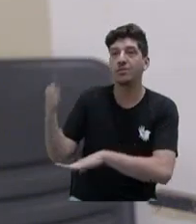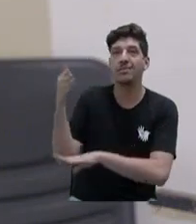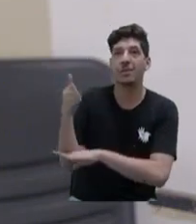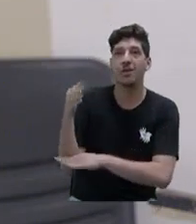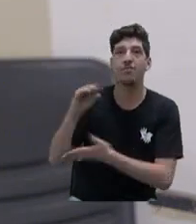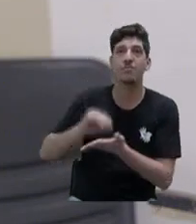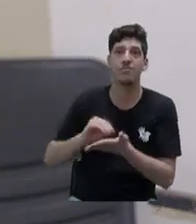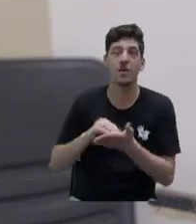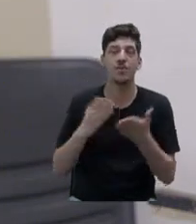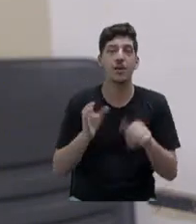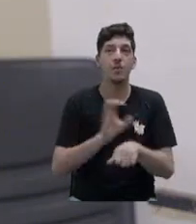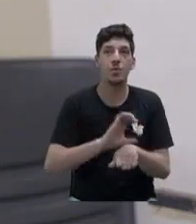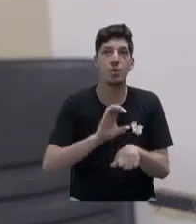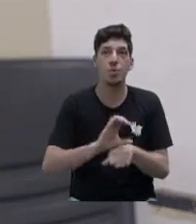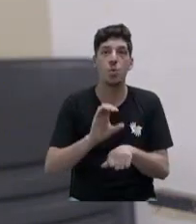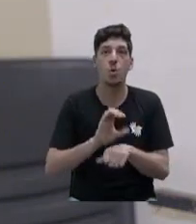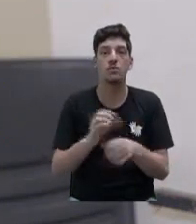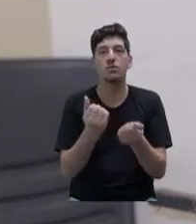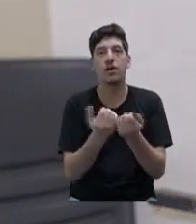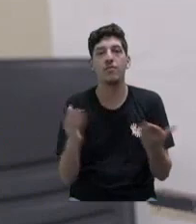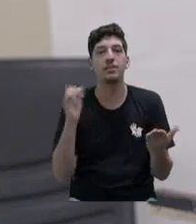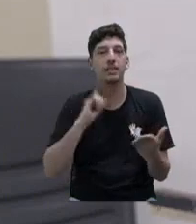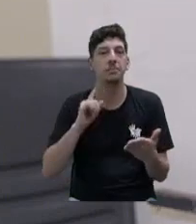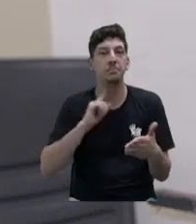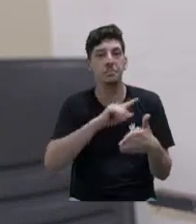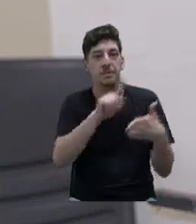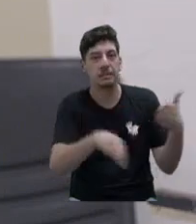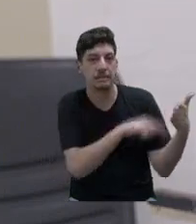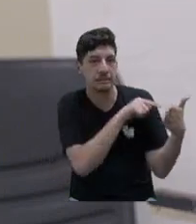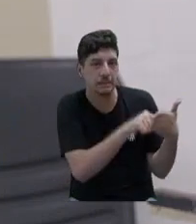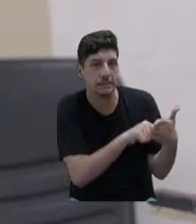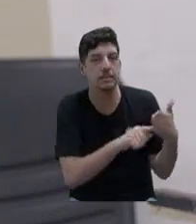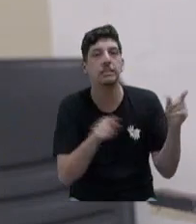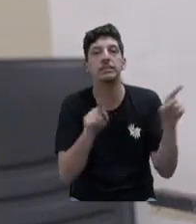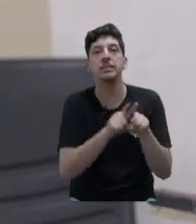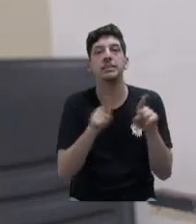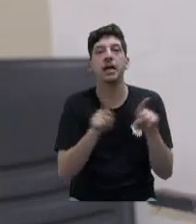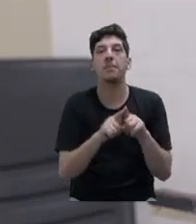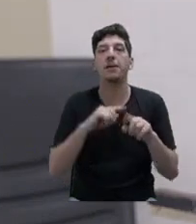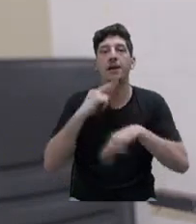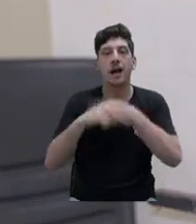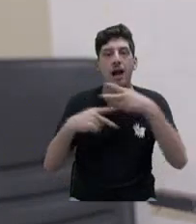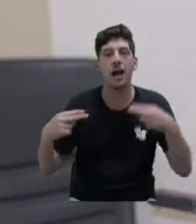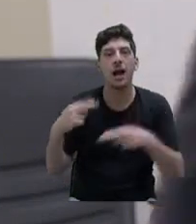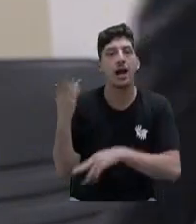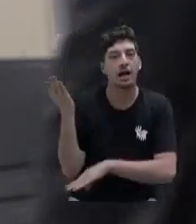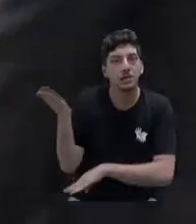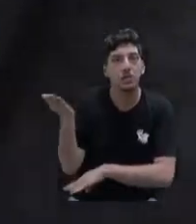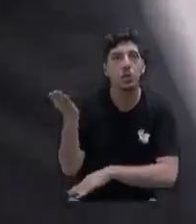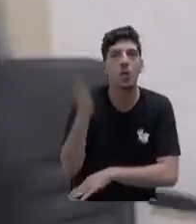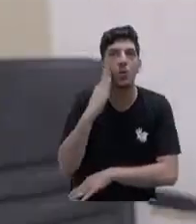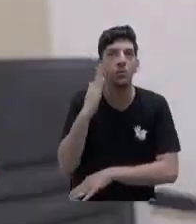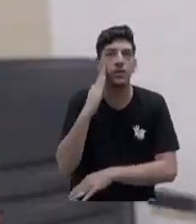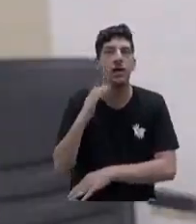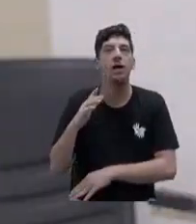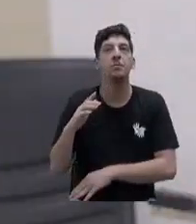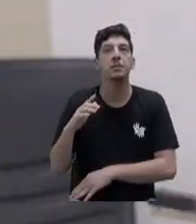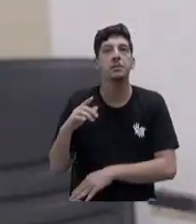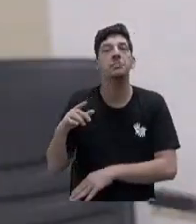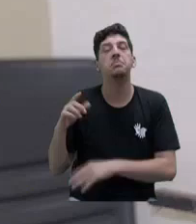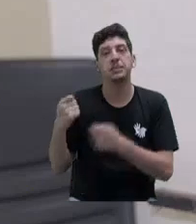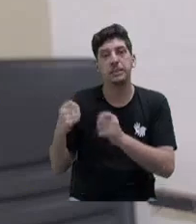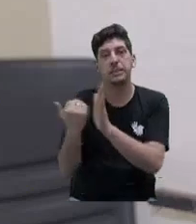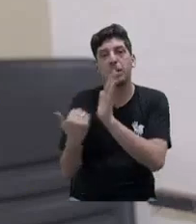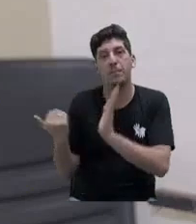Então, esse curso vai ser em todo o estado de Minas Gerais, e também garçons, que já tem, mas a gente vai